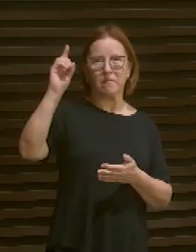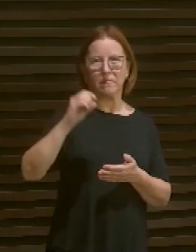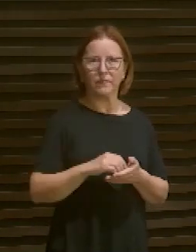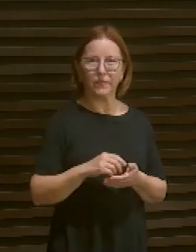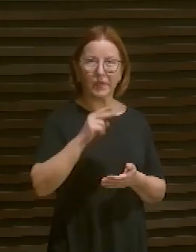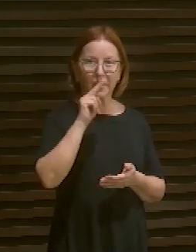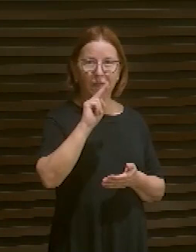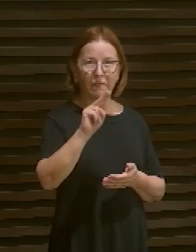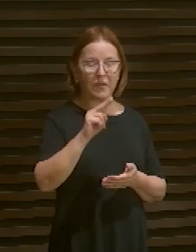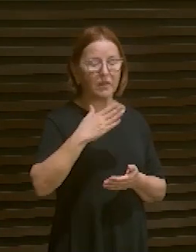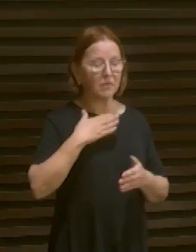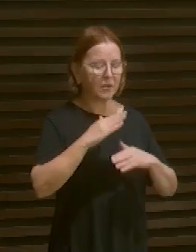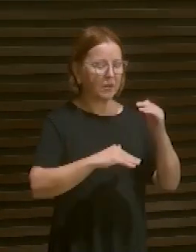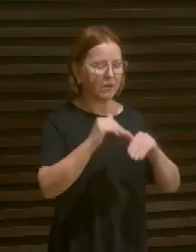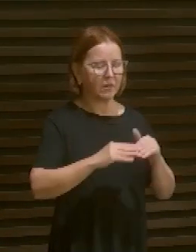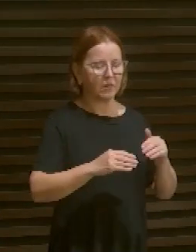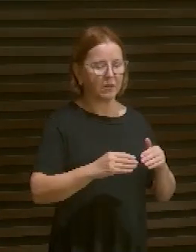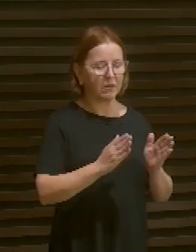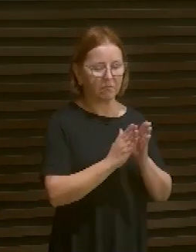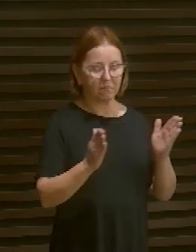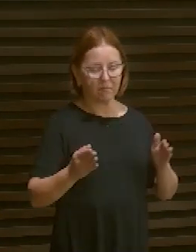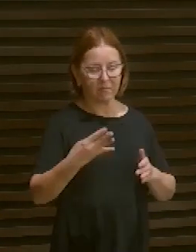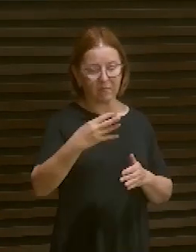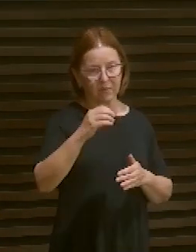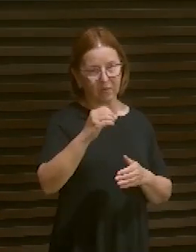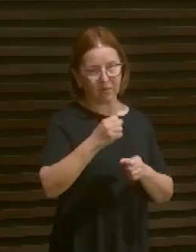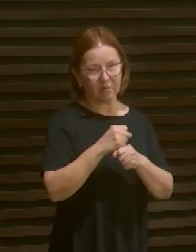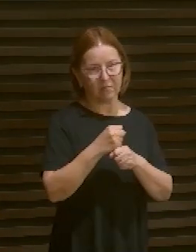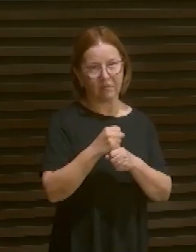viram as minhas obras por 40 anos.